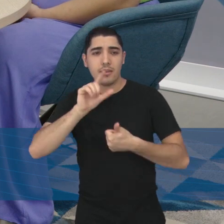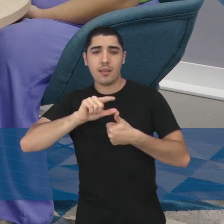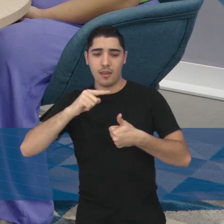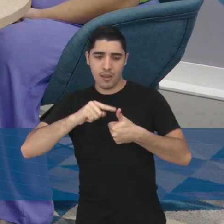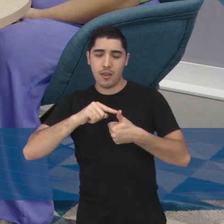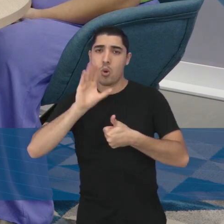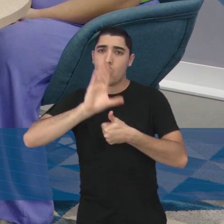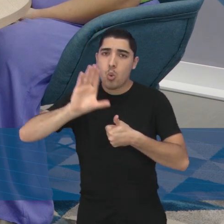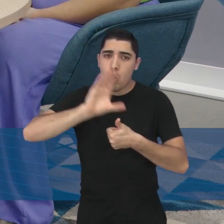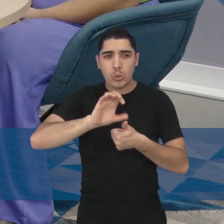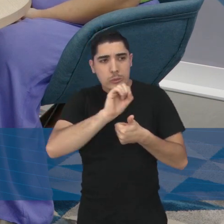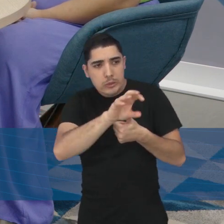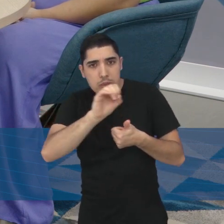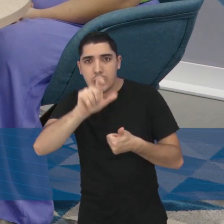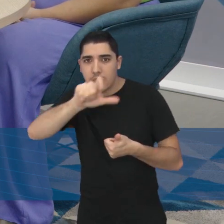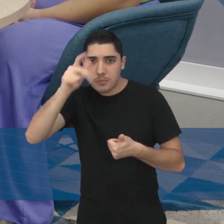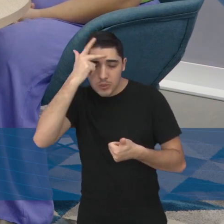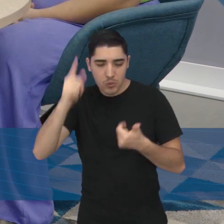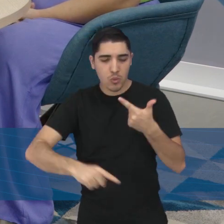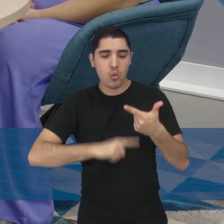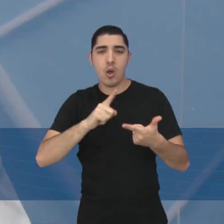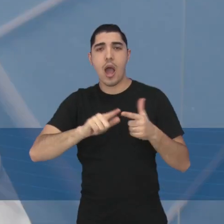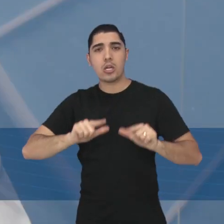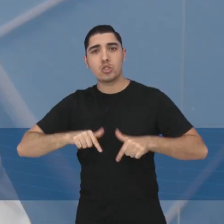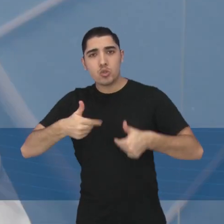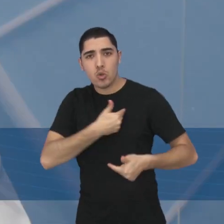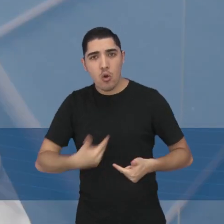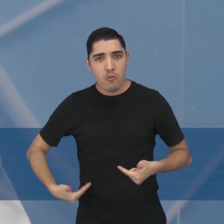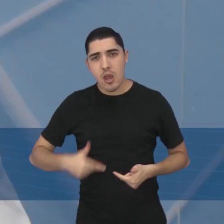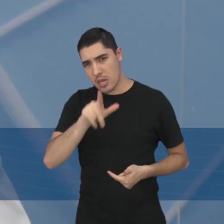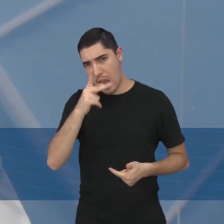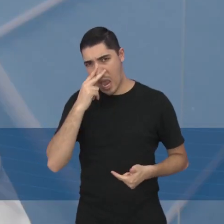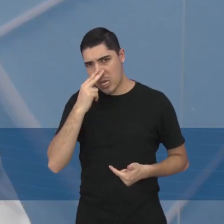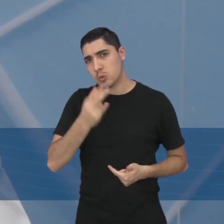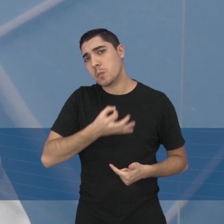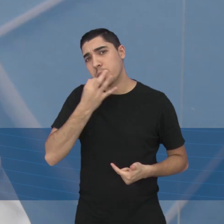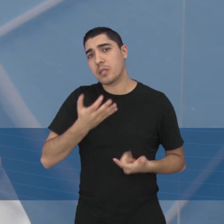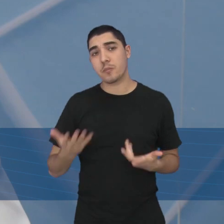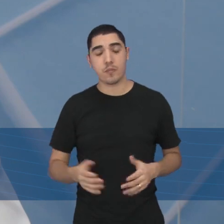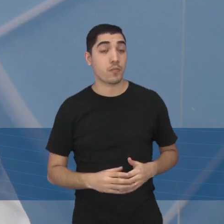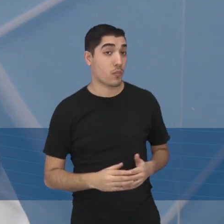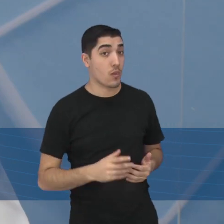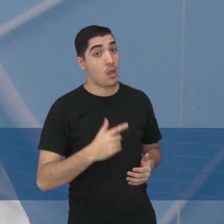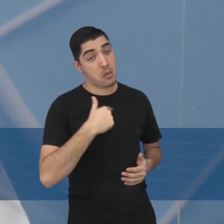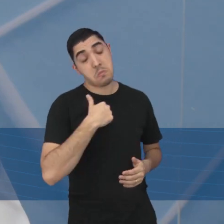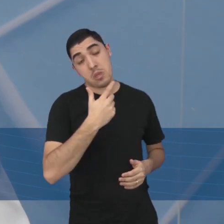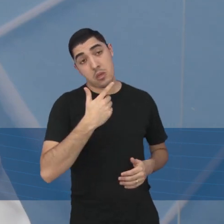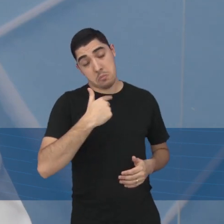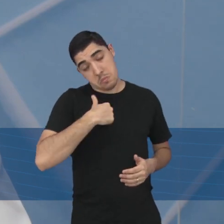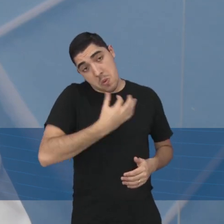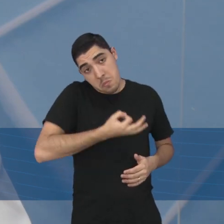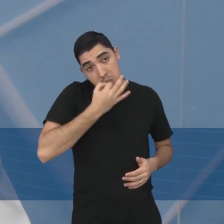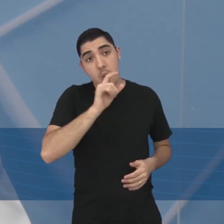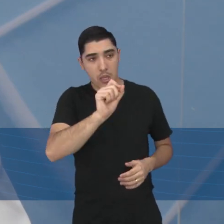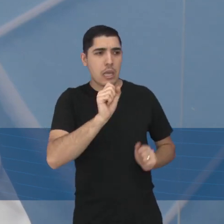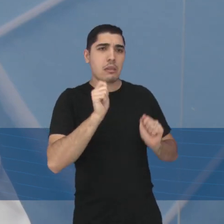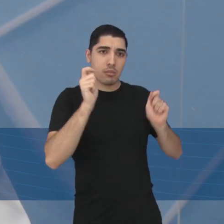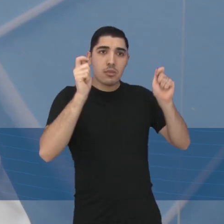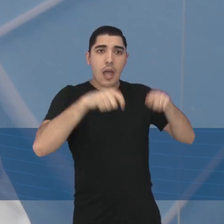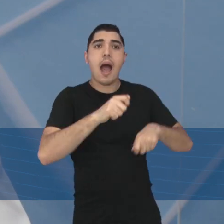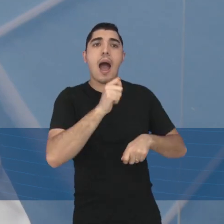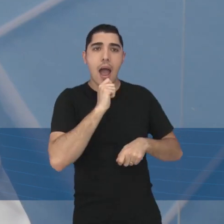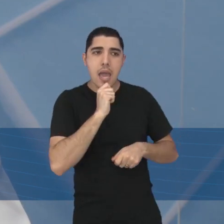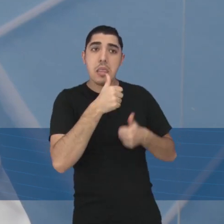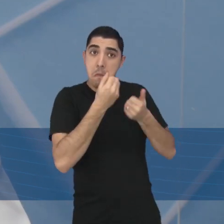mais políticas públicas? Como que vocês avaliam? Eu acredito que pode até estar no caminho, né? Mas acontece